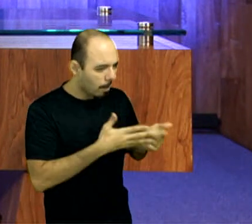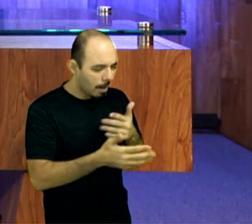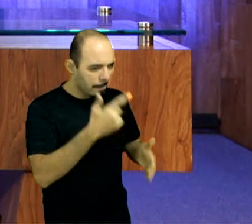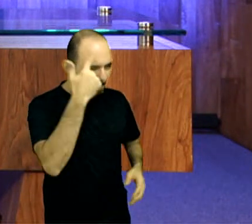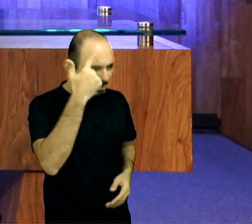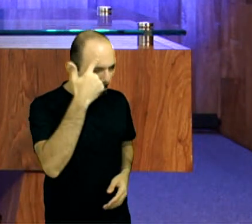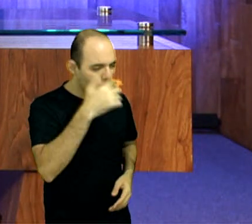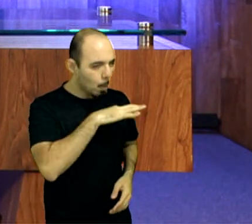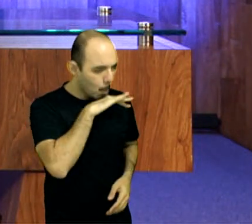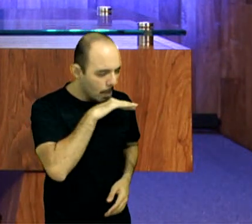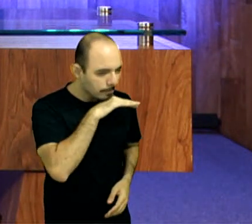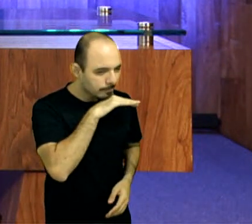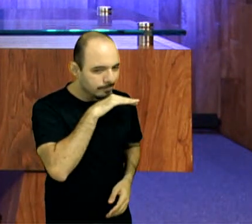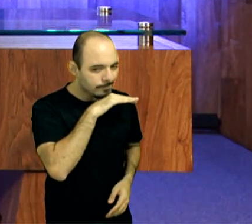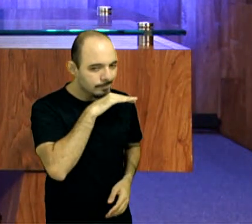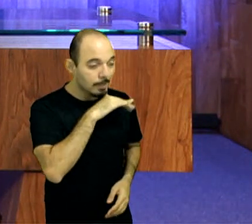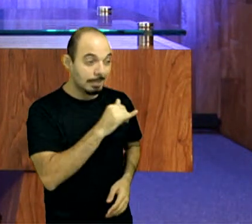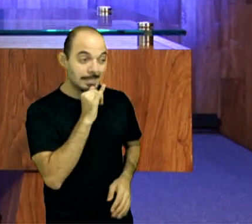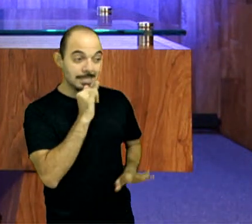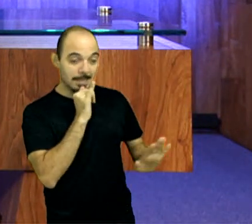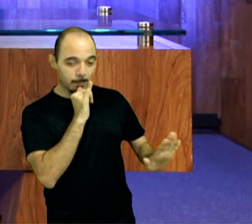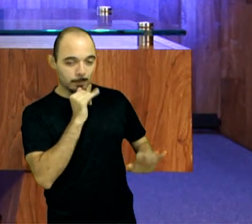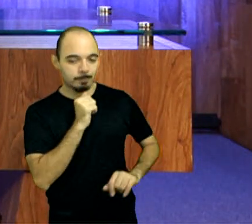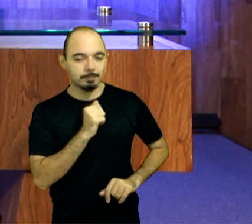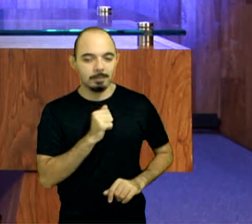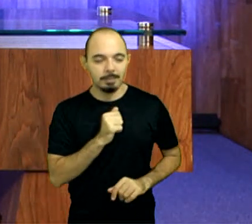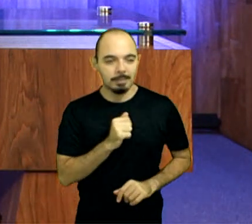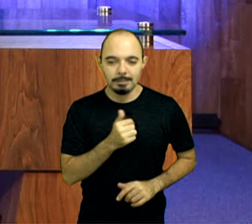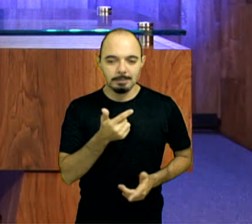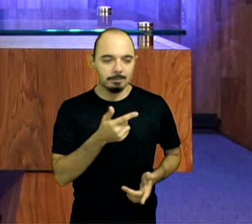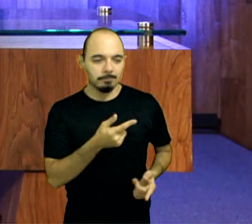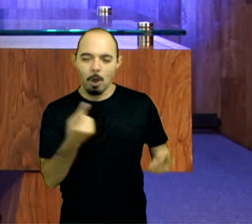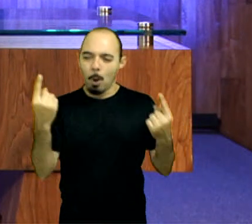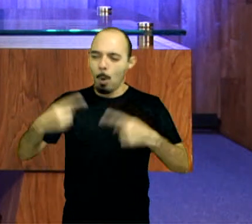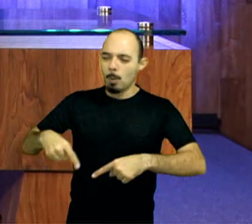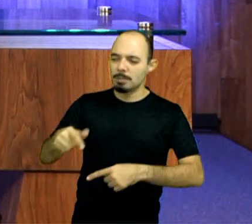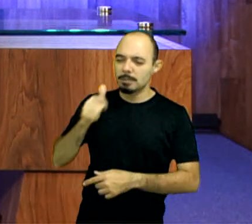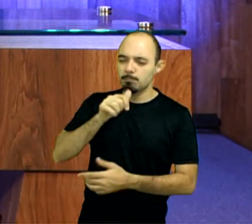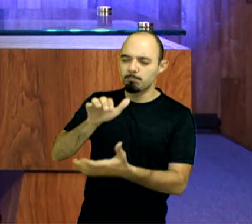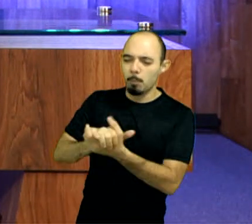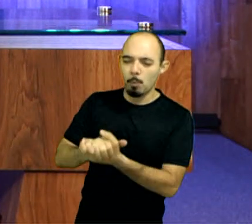contra a esposa, contra pessoas,